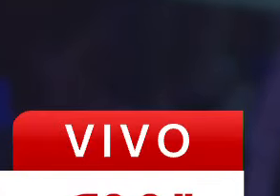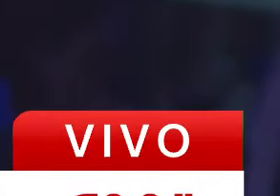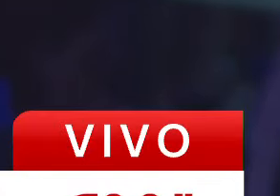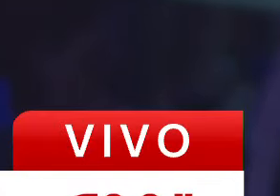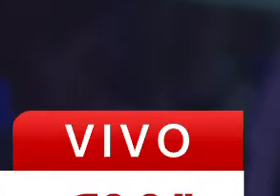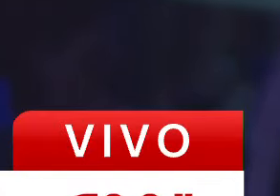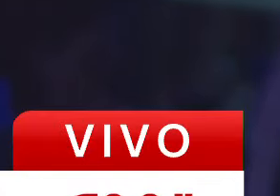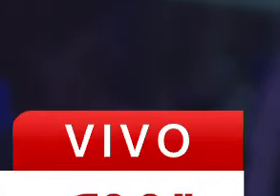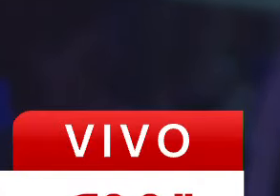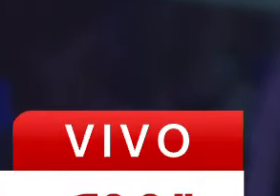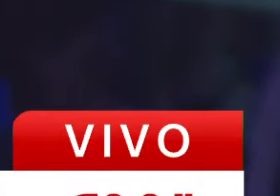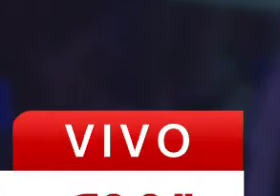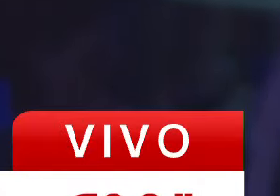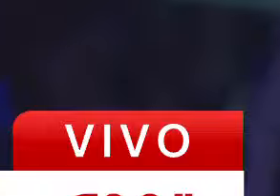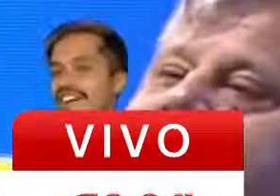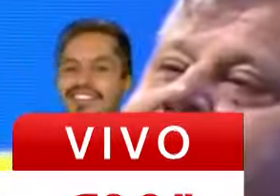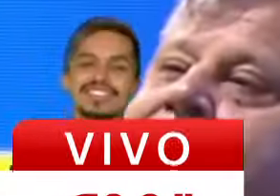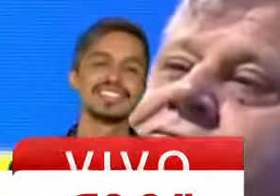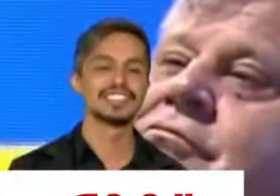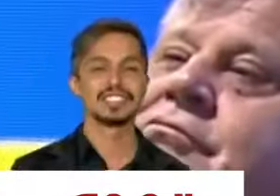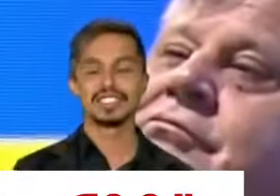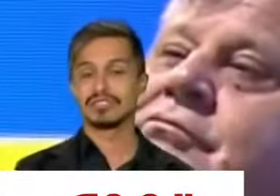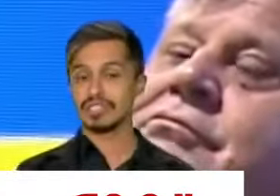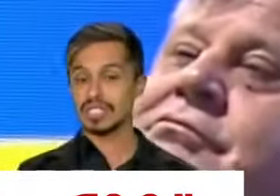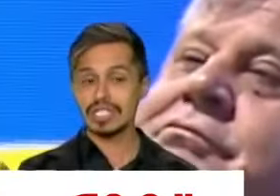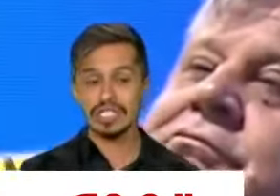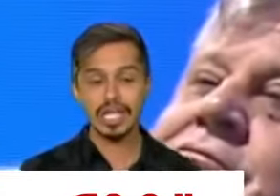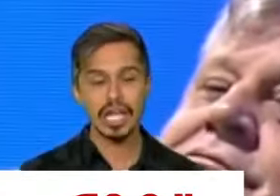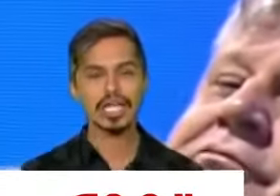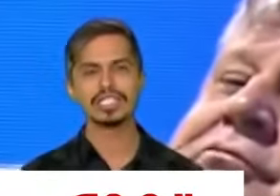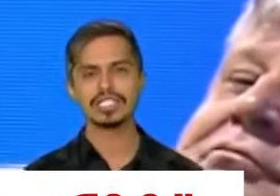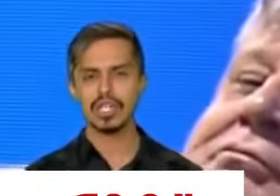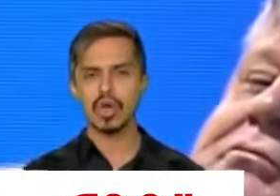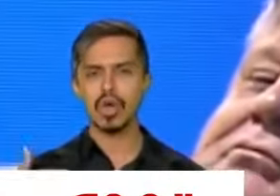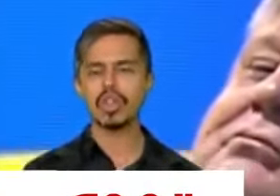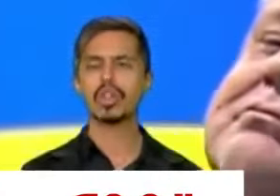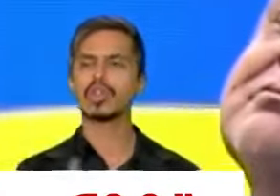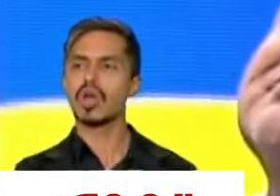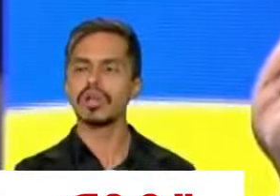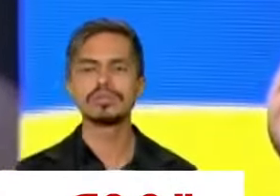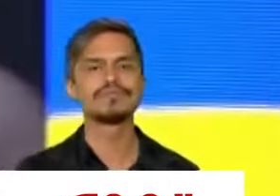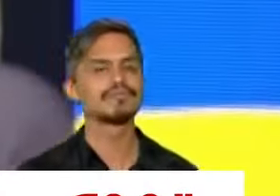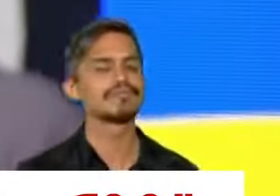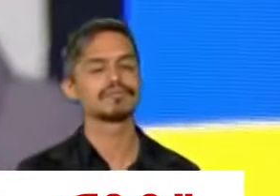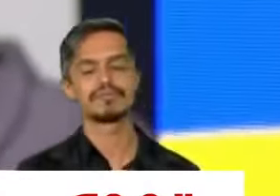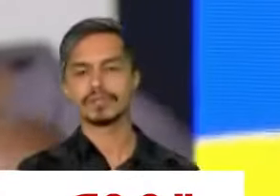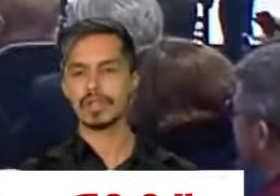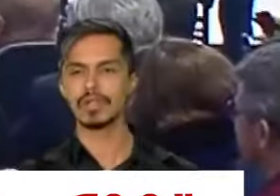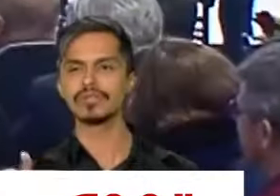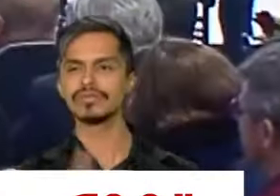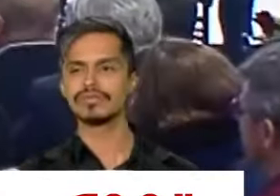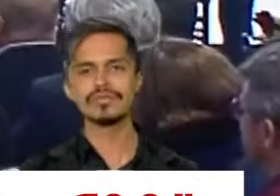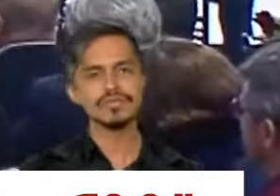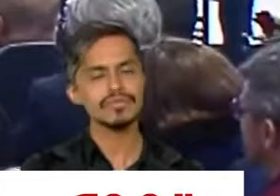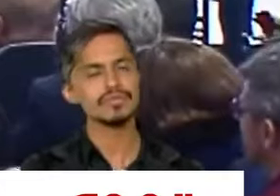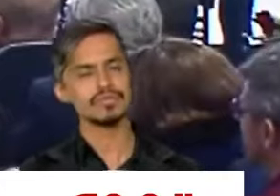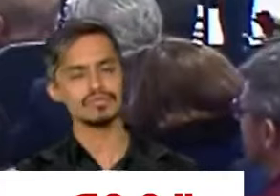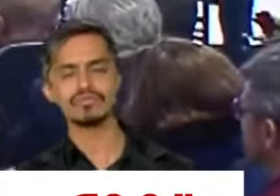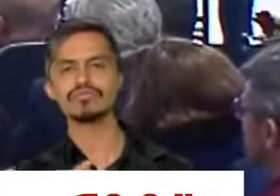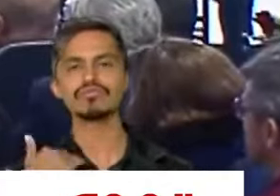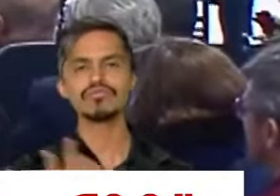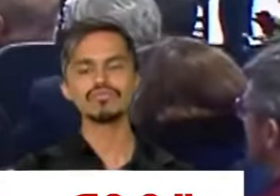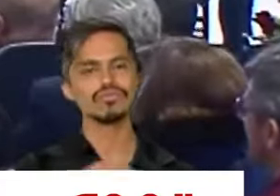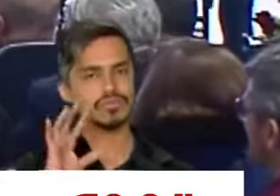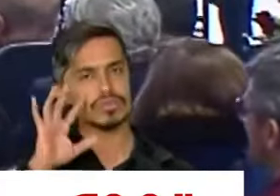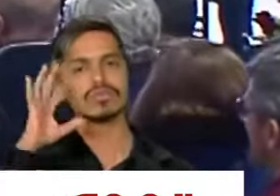no país. Vamos ver. Não existe nada que impeça a gente de fazer aquilo que a gente quer. O que nós precisamos